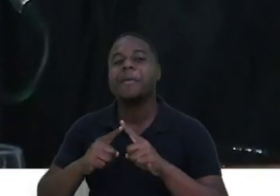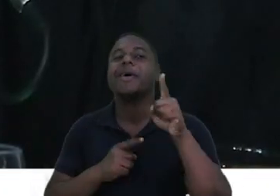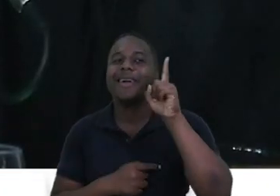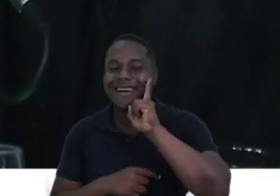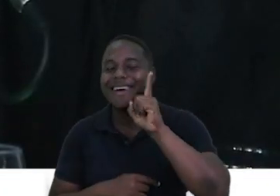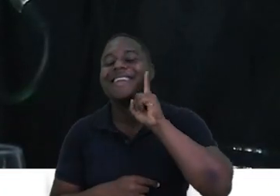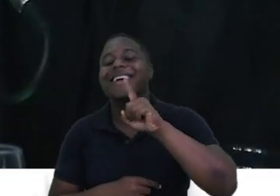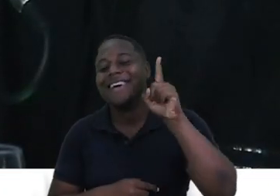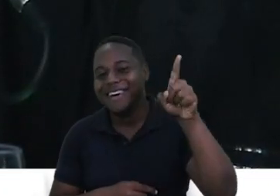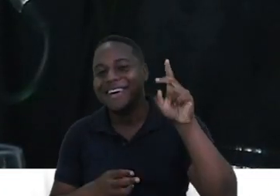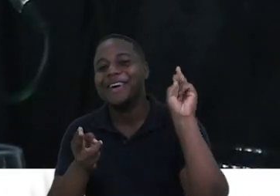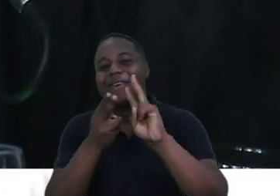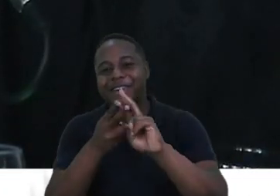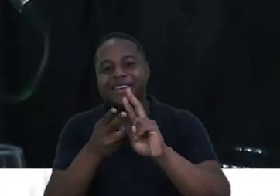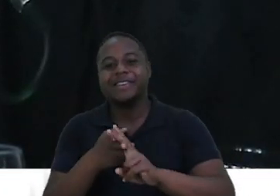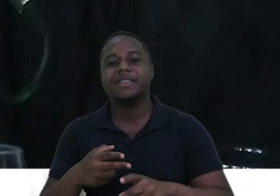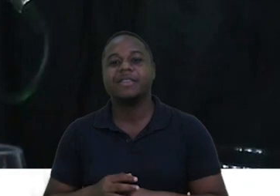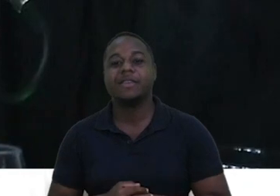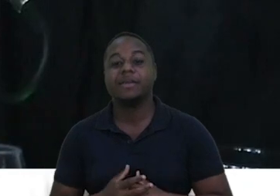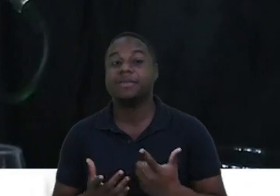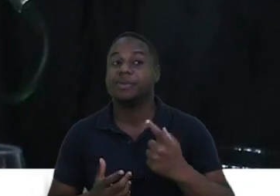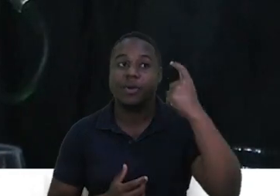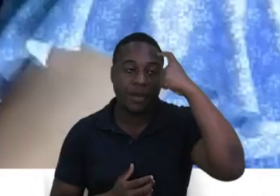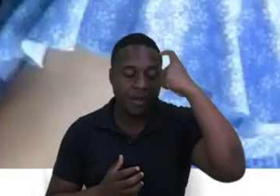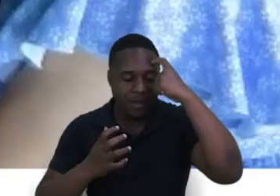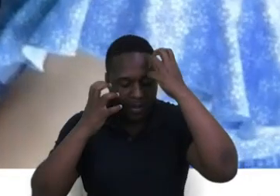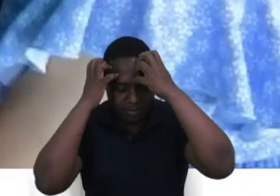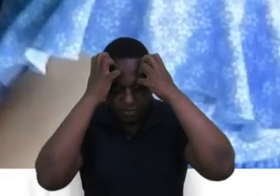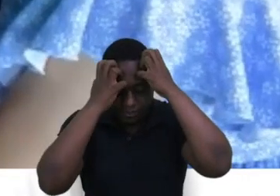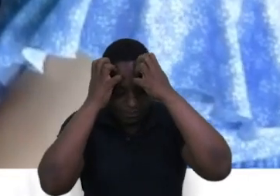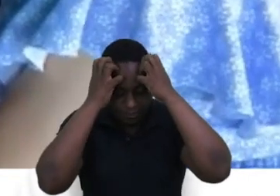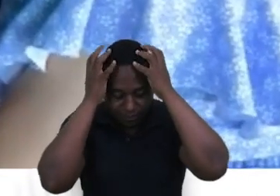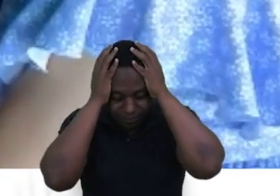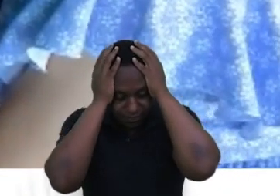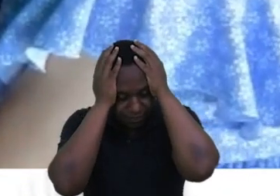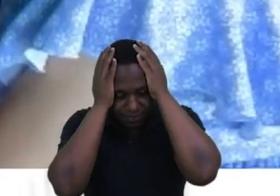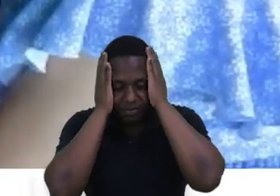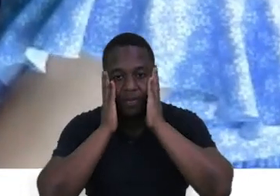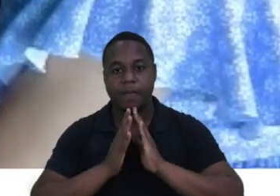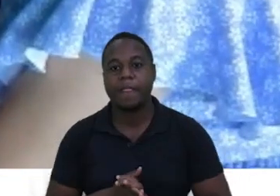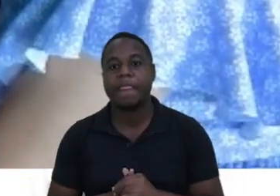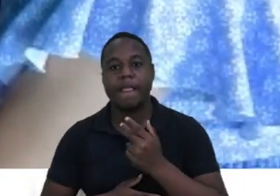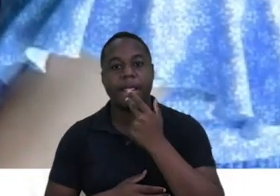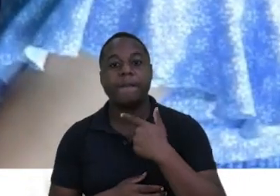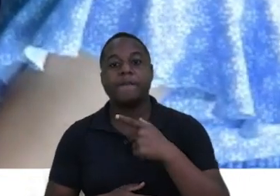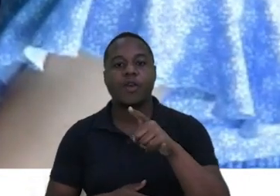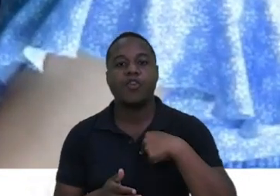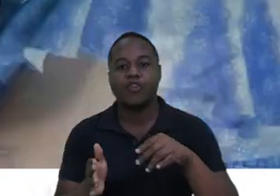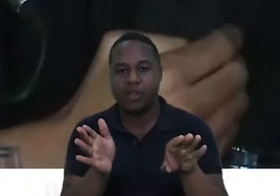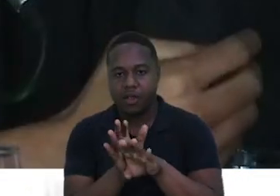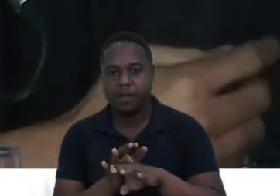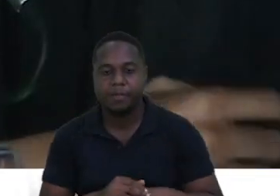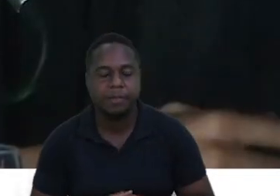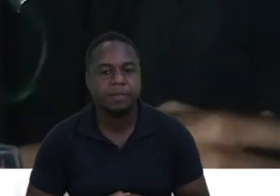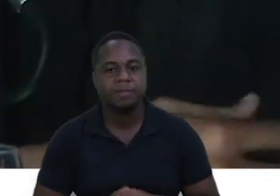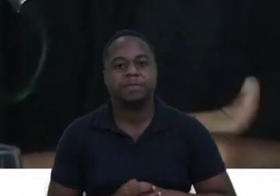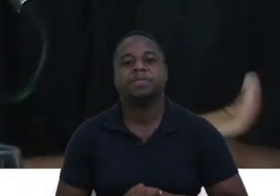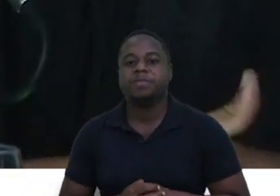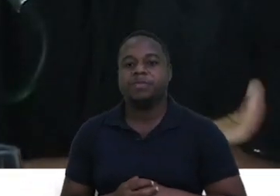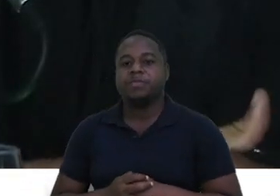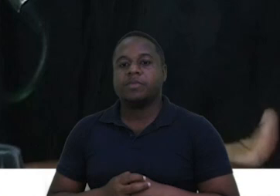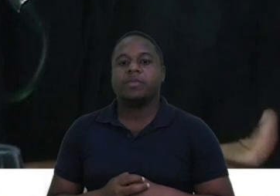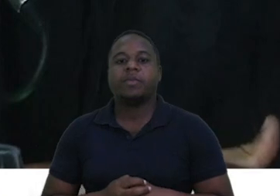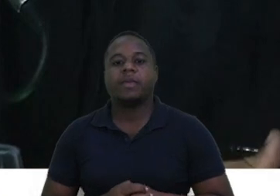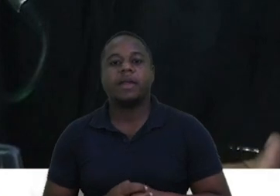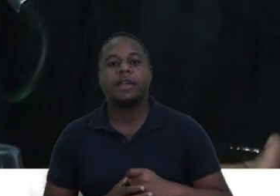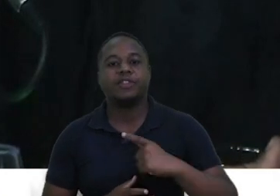Não, imagine a situação, a sua mente, como deve ter ficado você. Não, deixa eu te contar uma coisa. Eu cheguei lá. Caramba, e aí